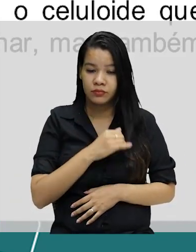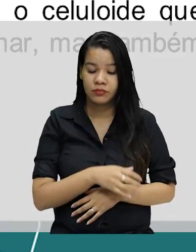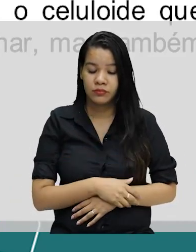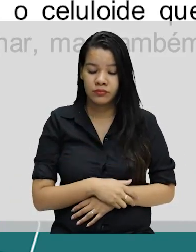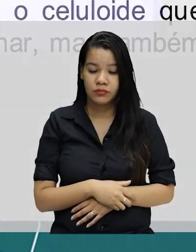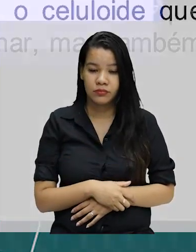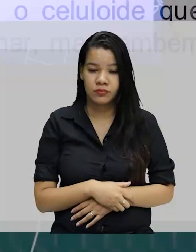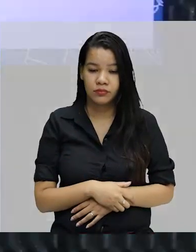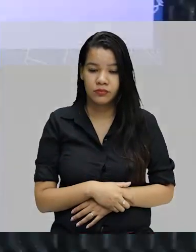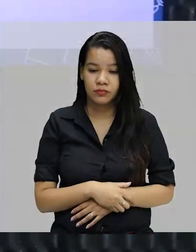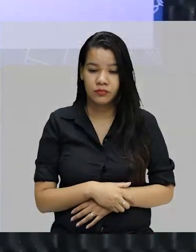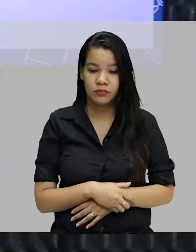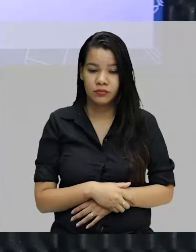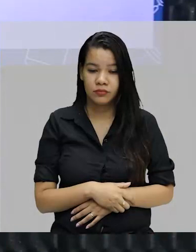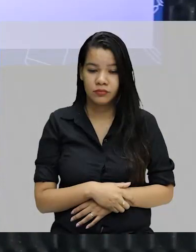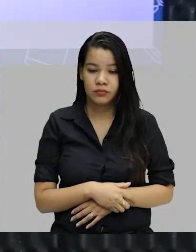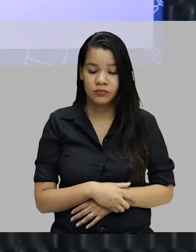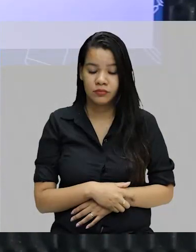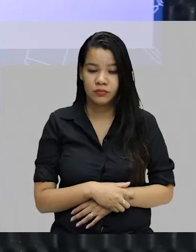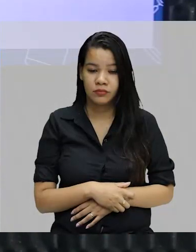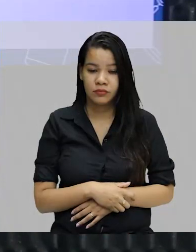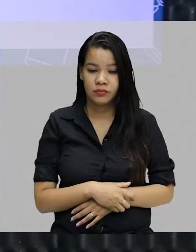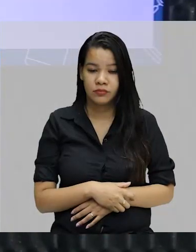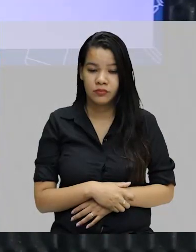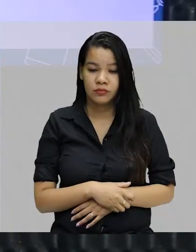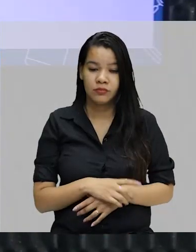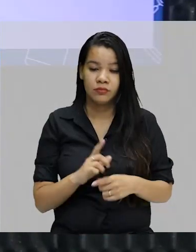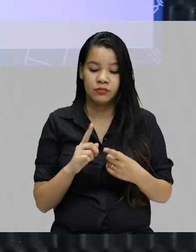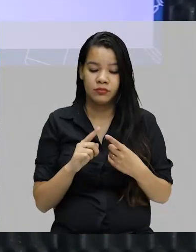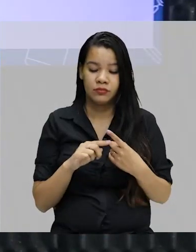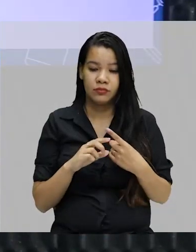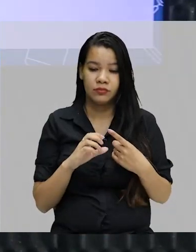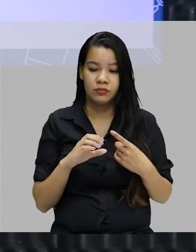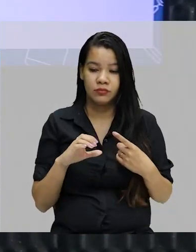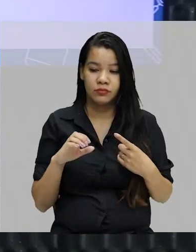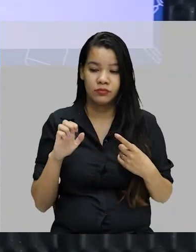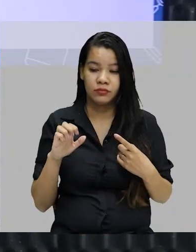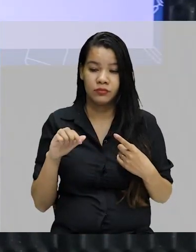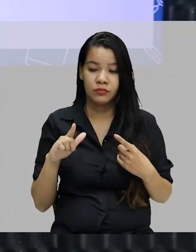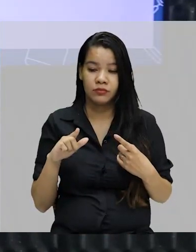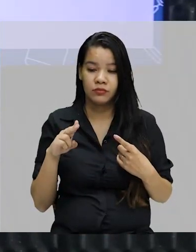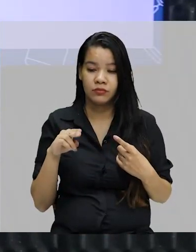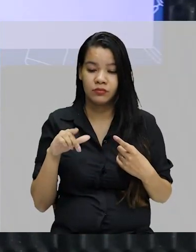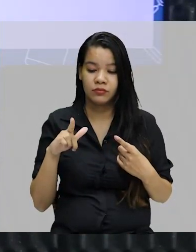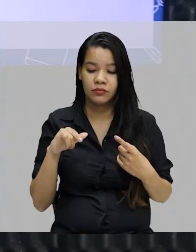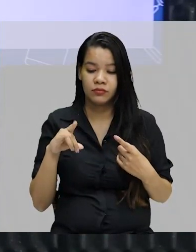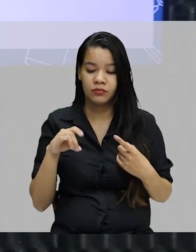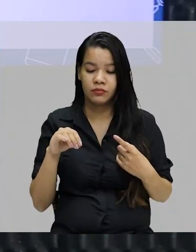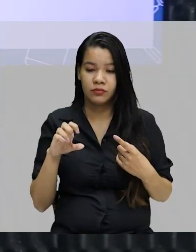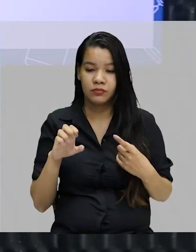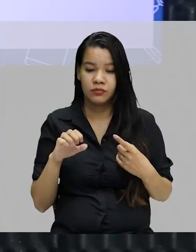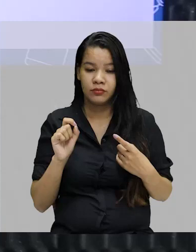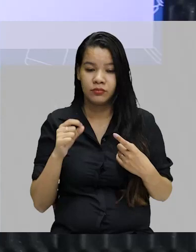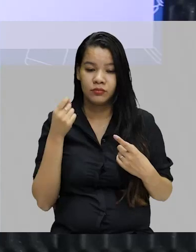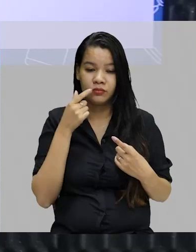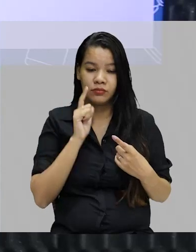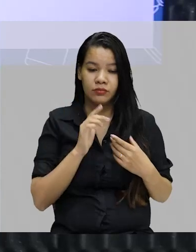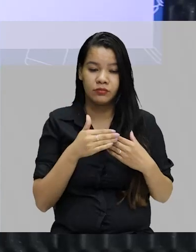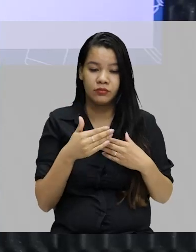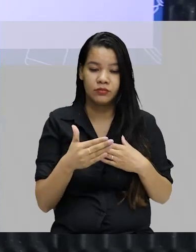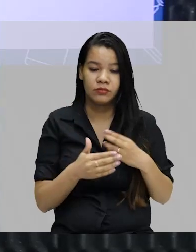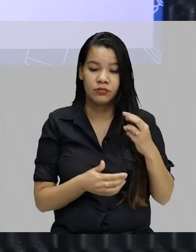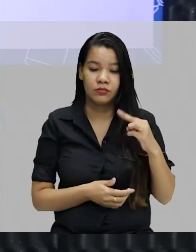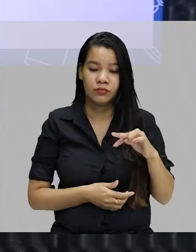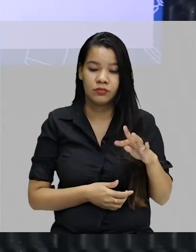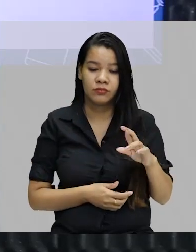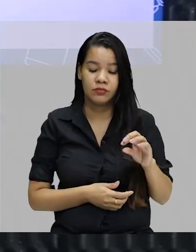polímeros, nós temos a celuloide, né, que é obtida a partir do nitrato de celulose, tudo